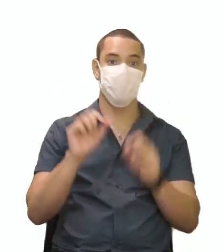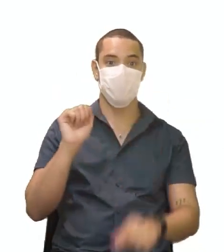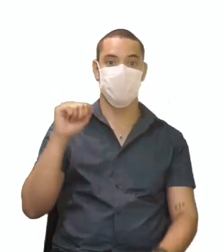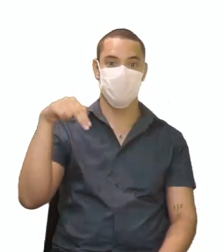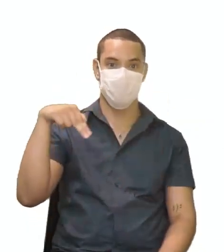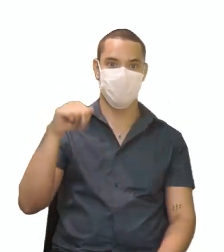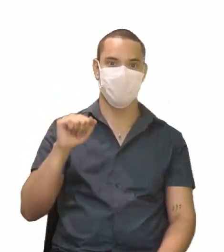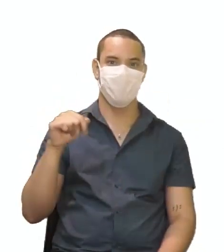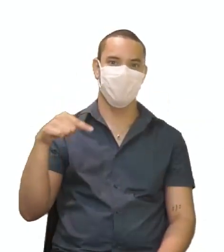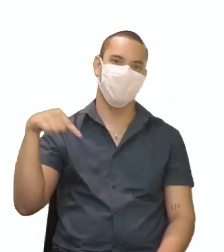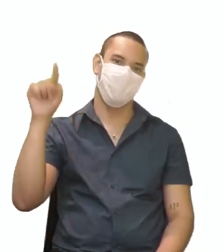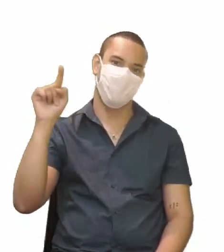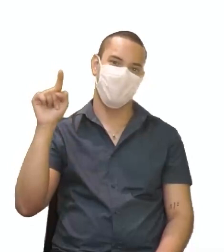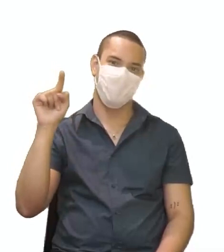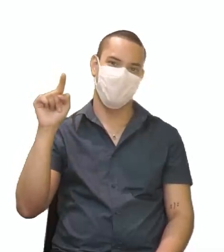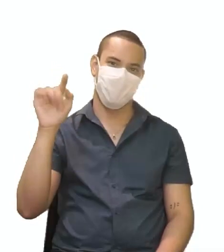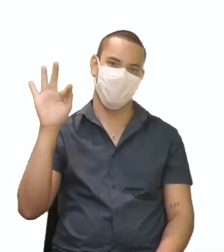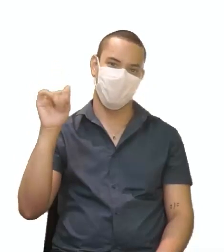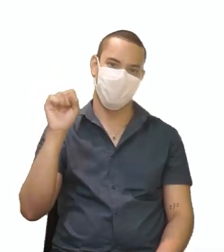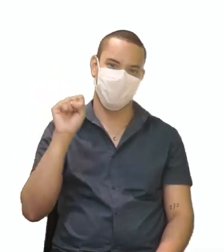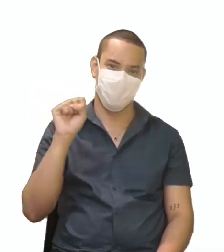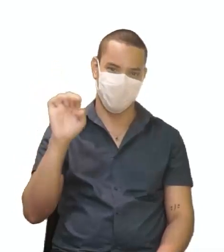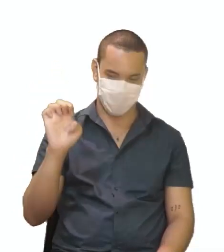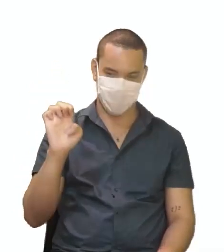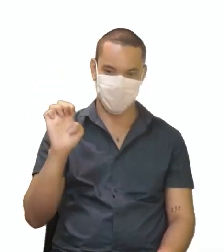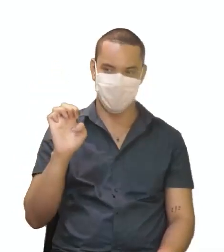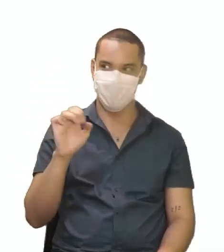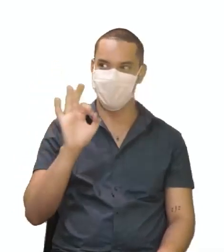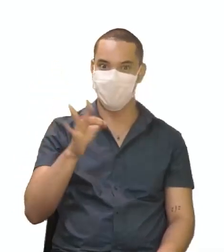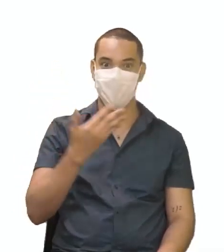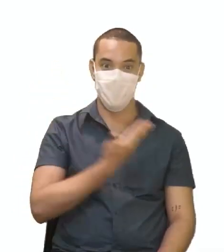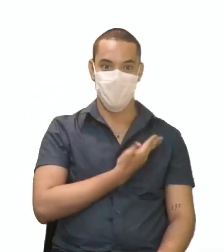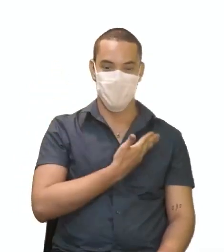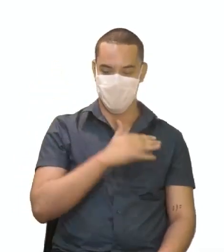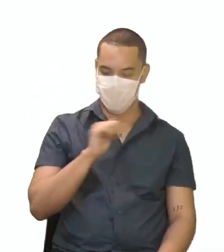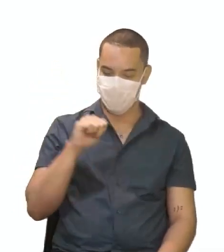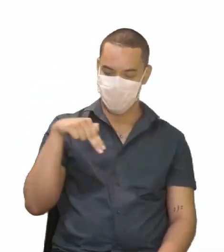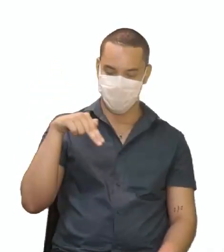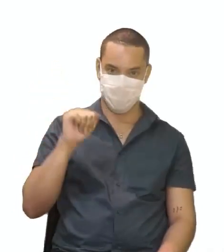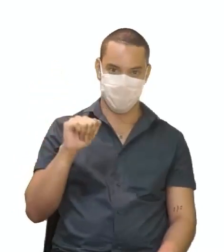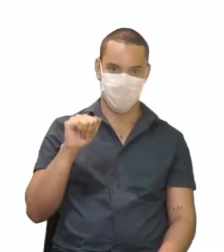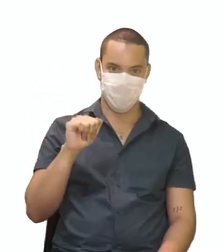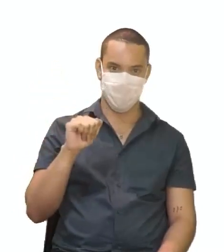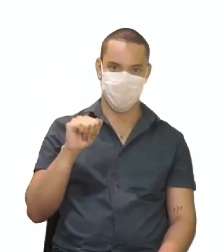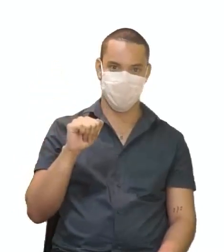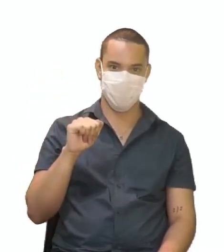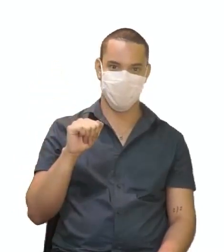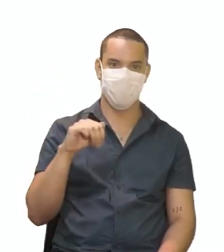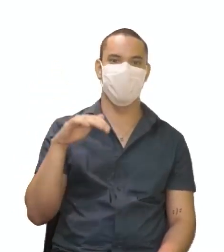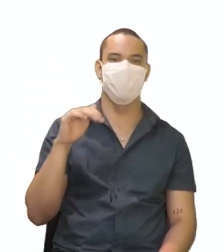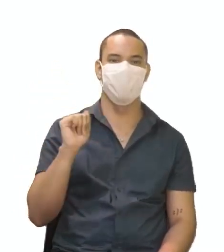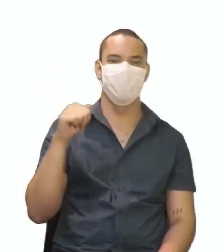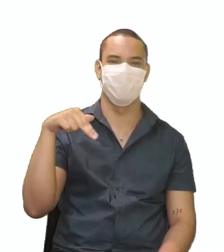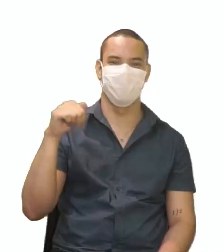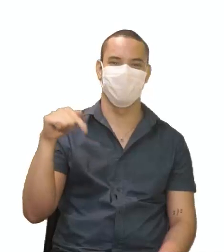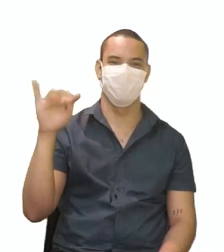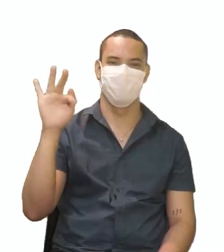amiga Ana. A Ana vai aparecer aqui para nós. É a